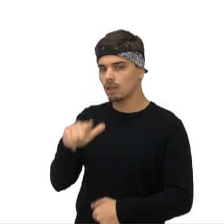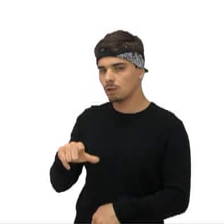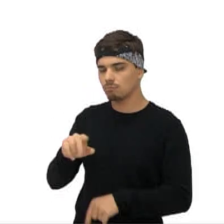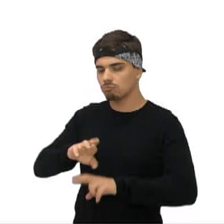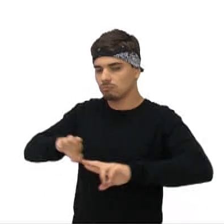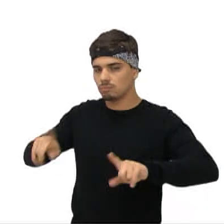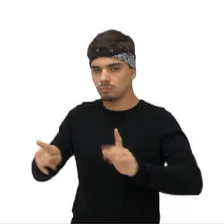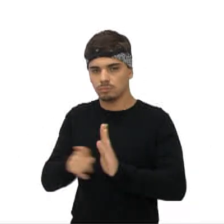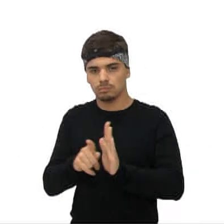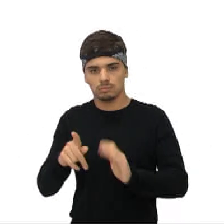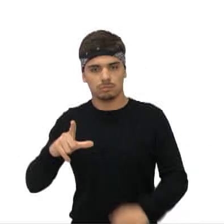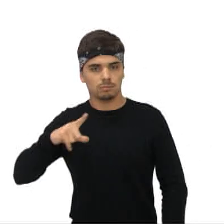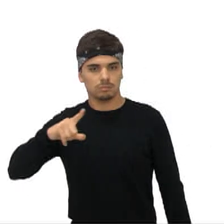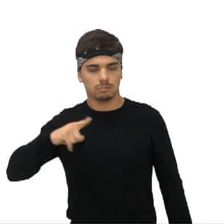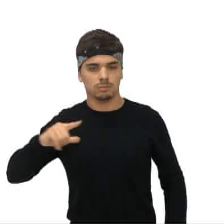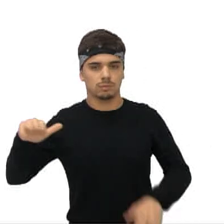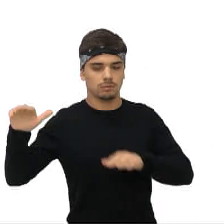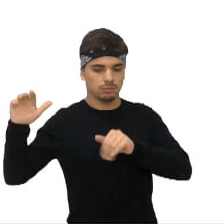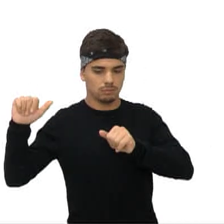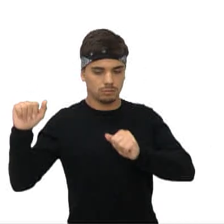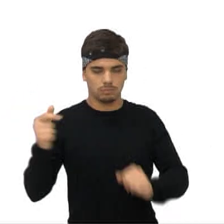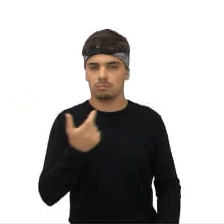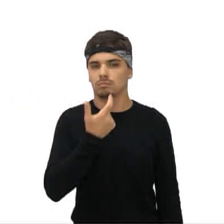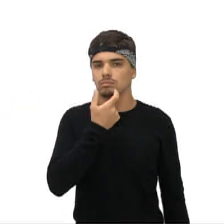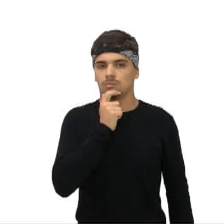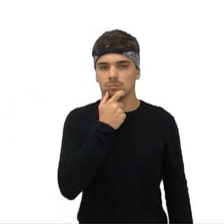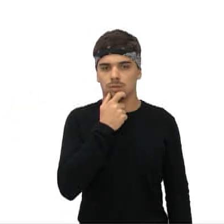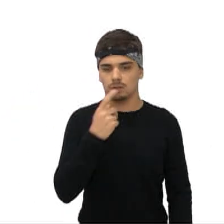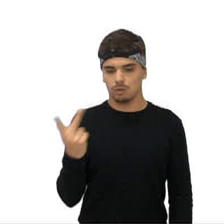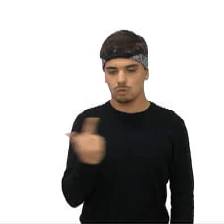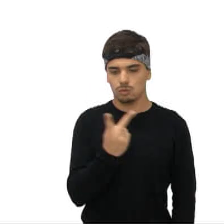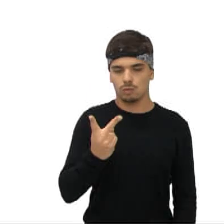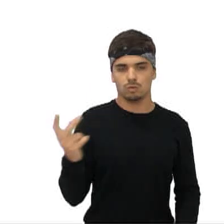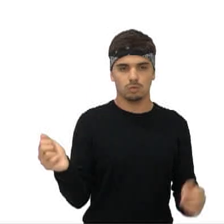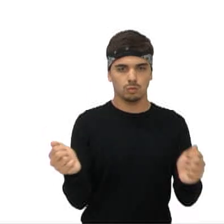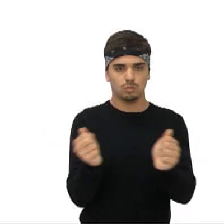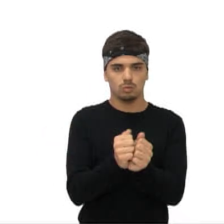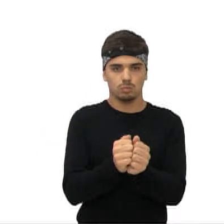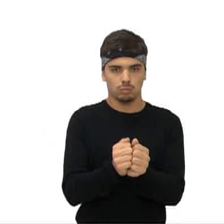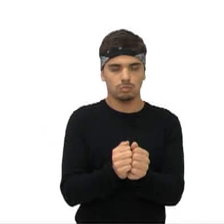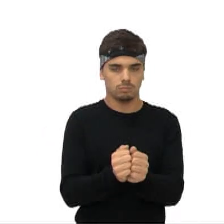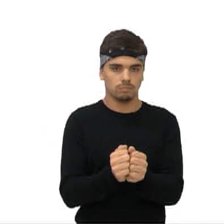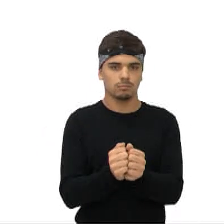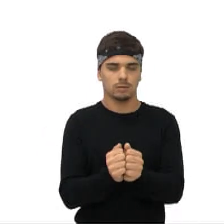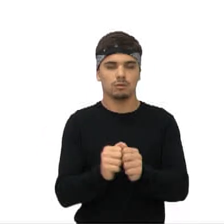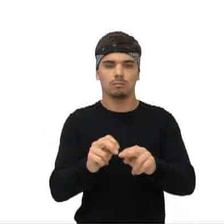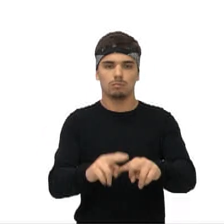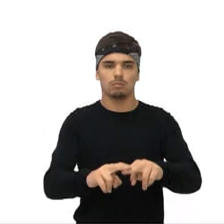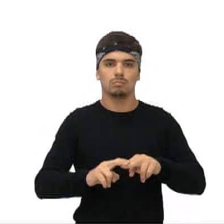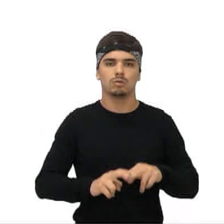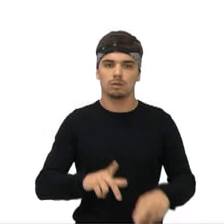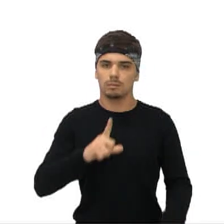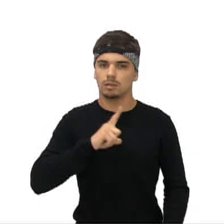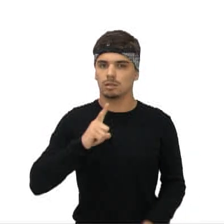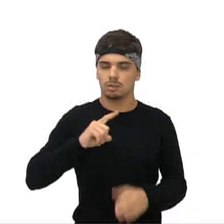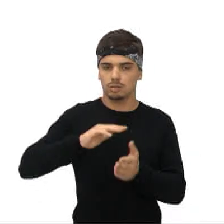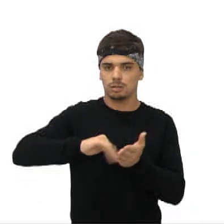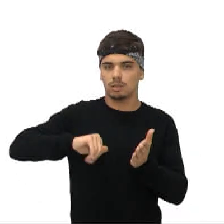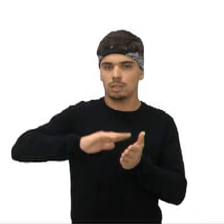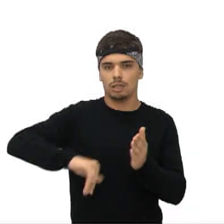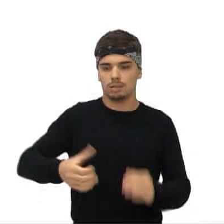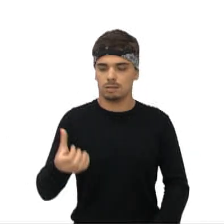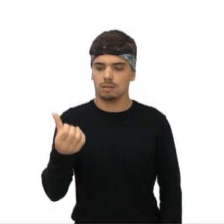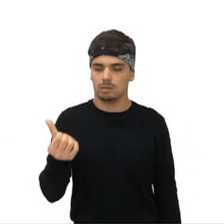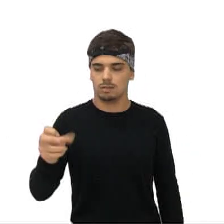tenho o espanhol e o inglês e tenho os dois juntos. Então, por isso que eu tenho que retirar, né, o 65, porque senão eu